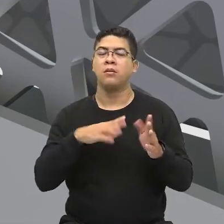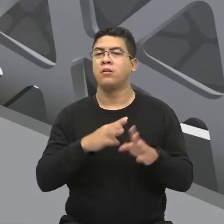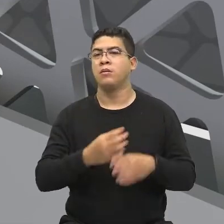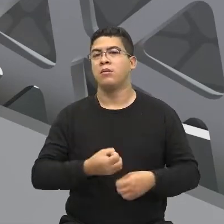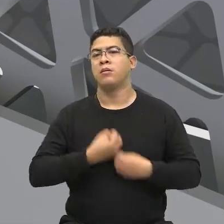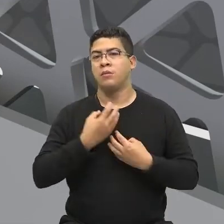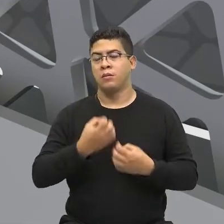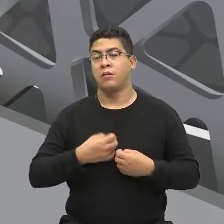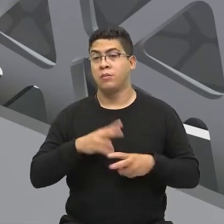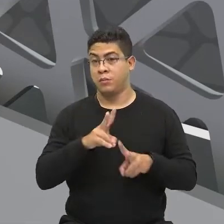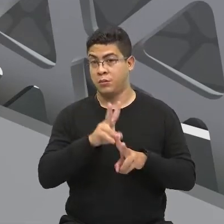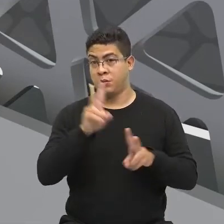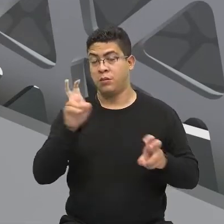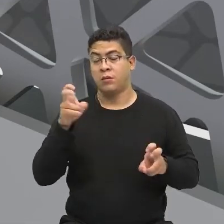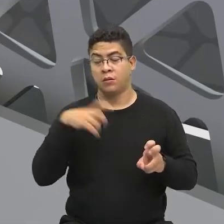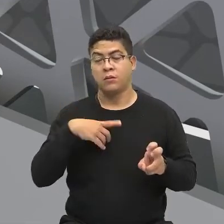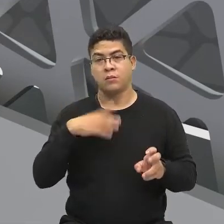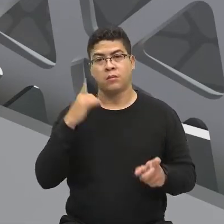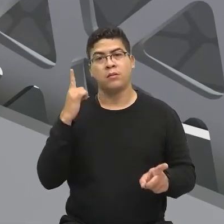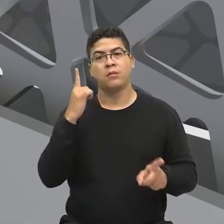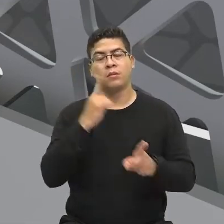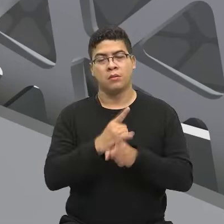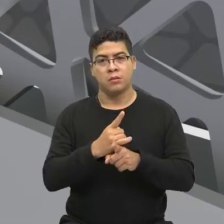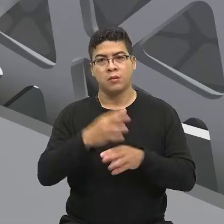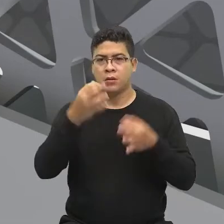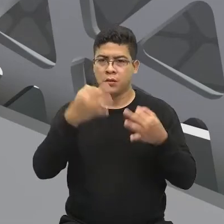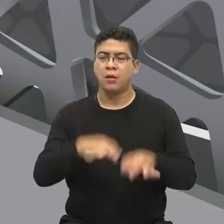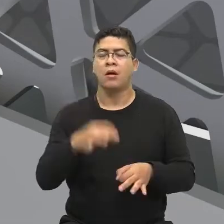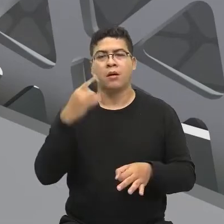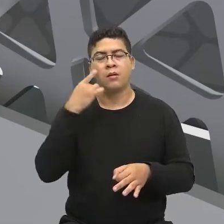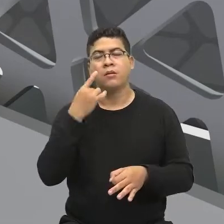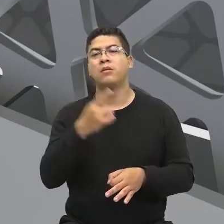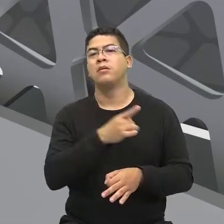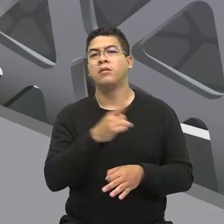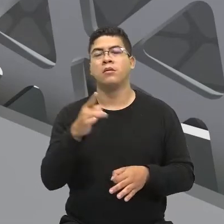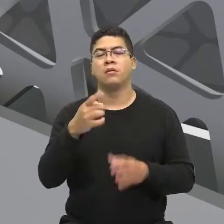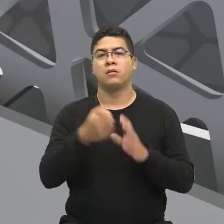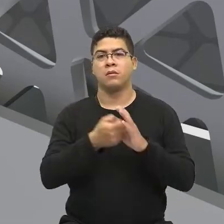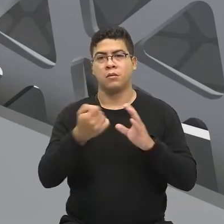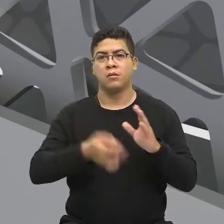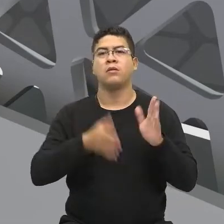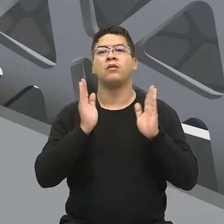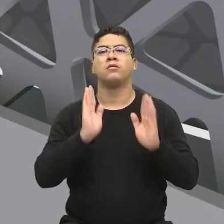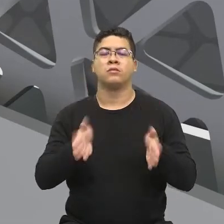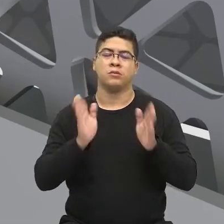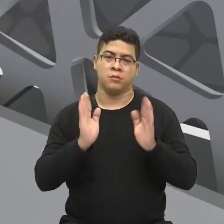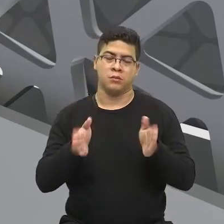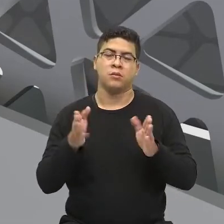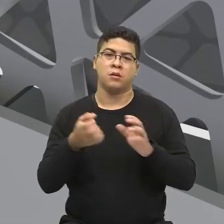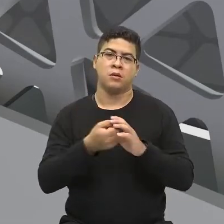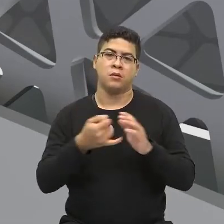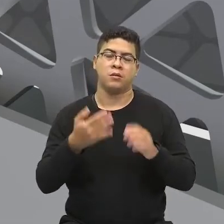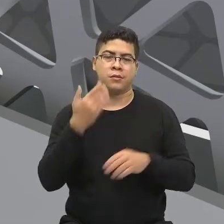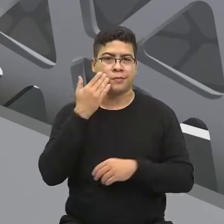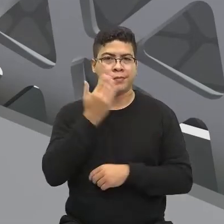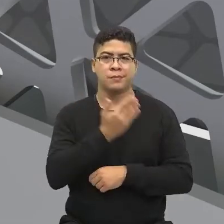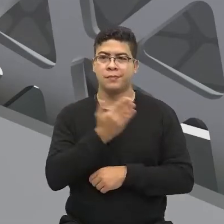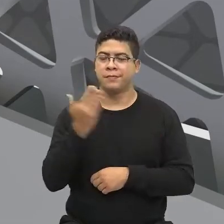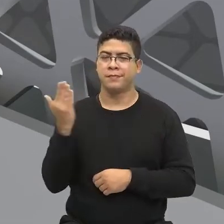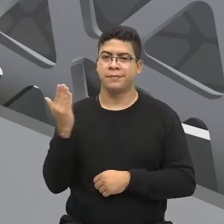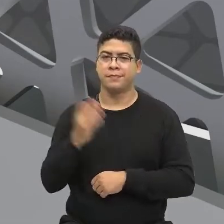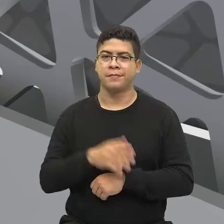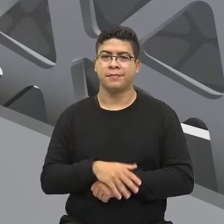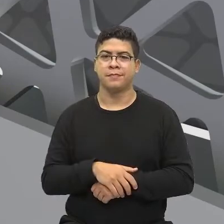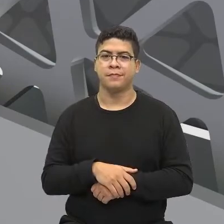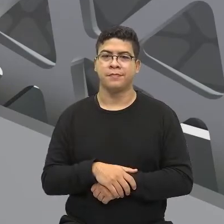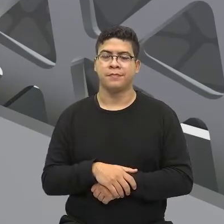em si. Aí você vai identificar com certeza as características que eu já falei do Manuel Bandeira. Então vamos ao